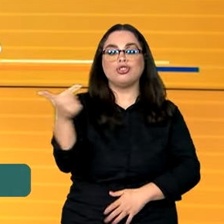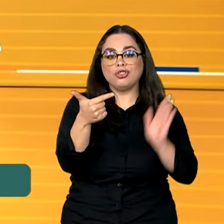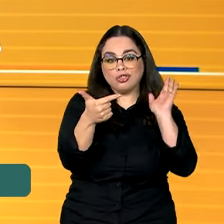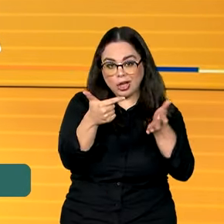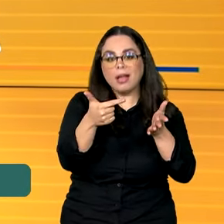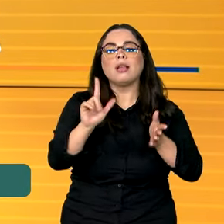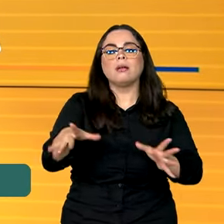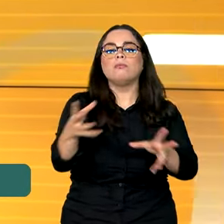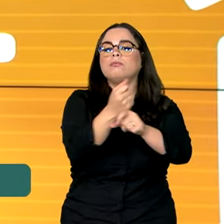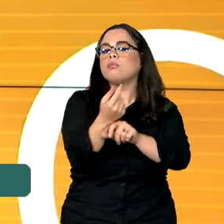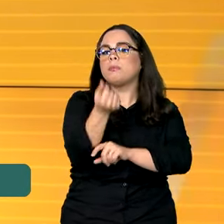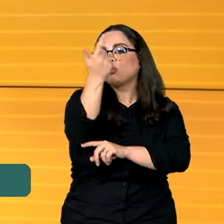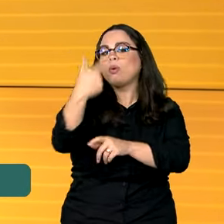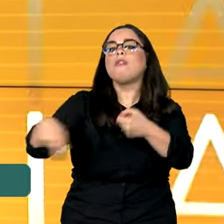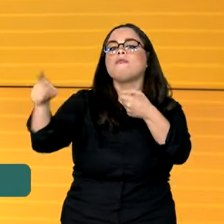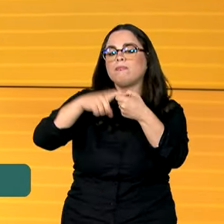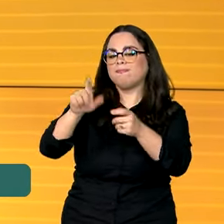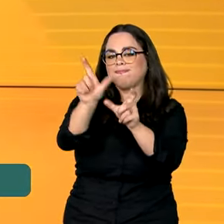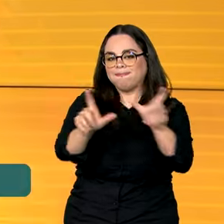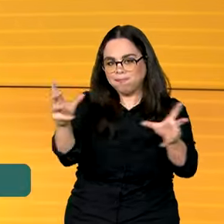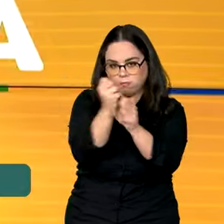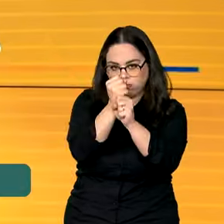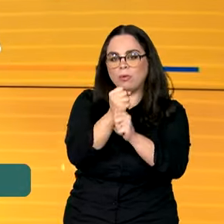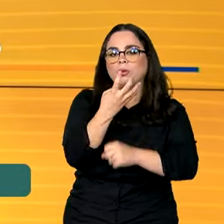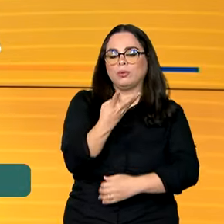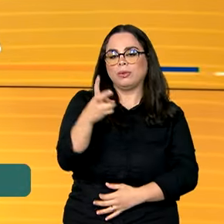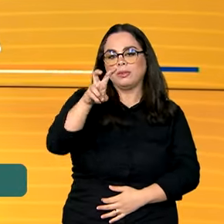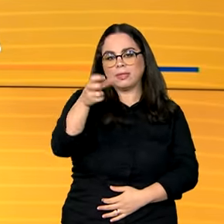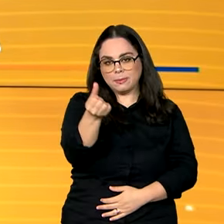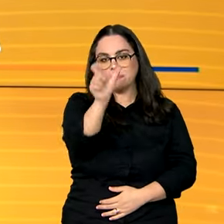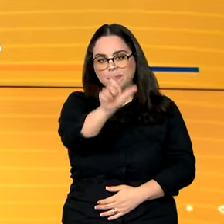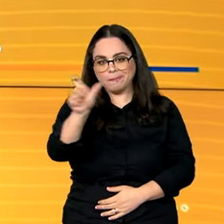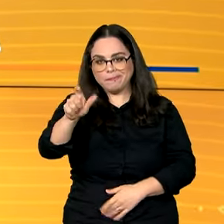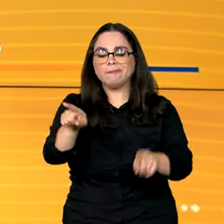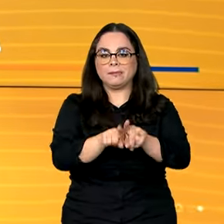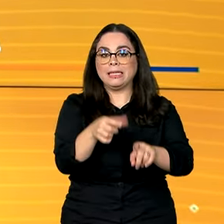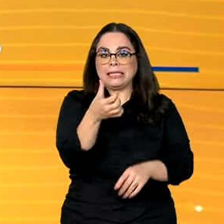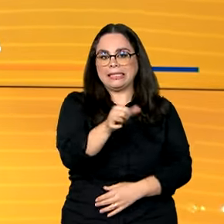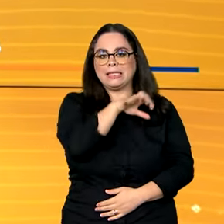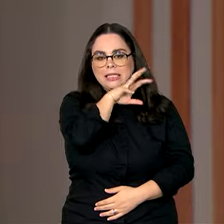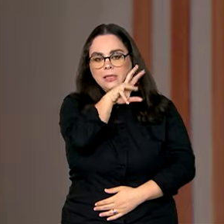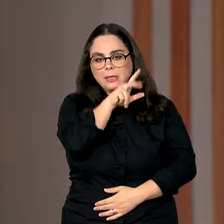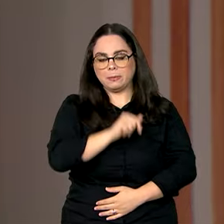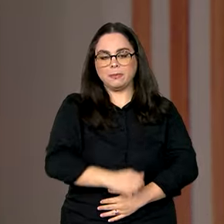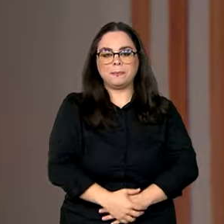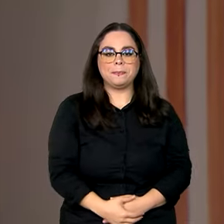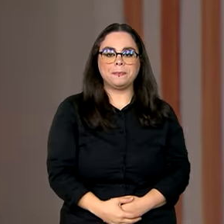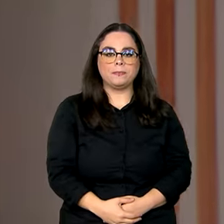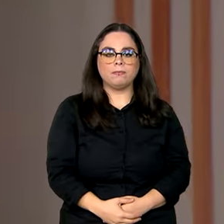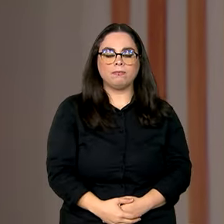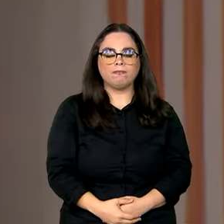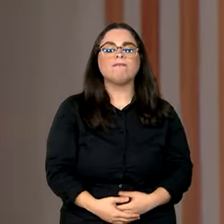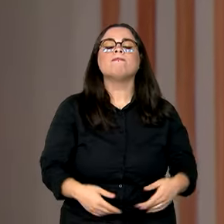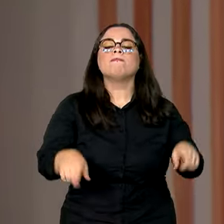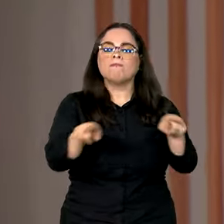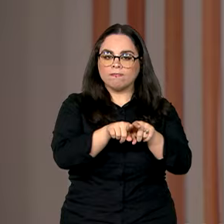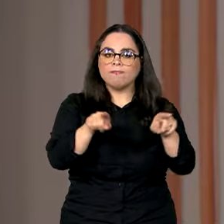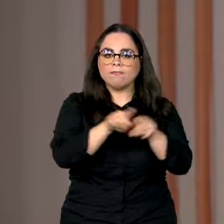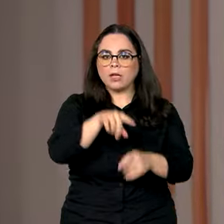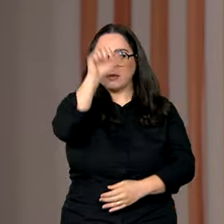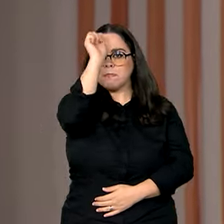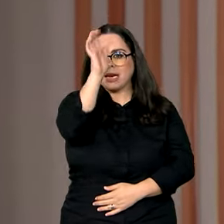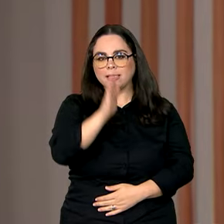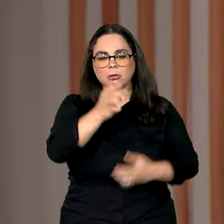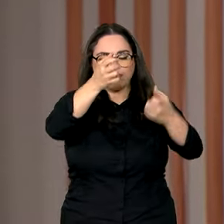da operação chega a 456 pessoas e 6 pets. E o Brasil lamentou em